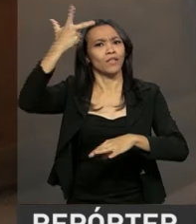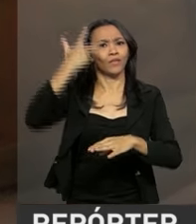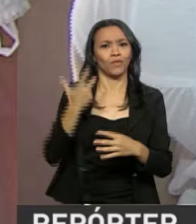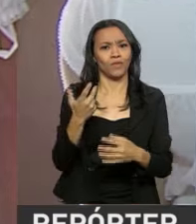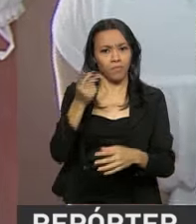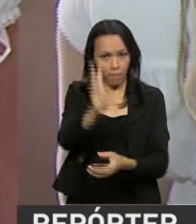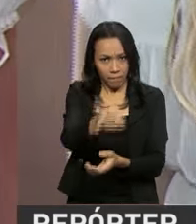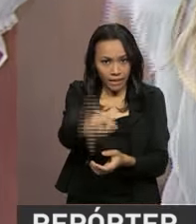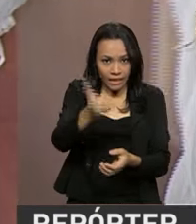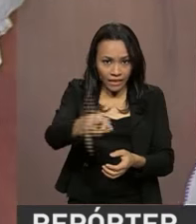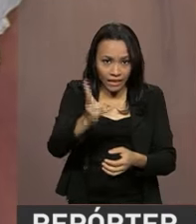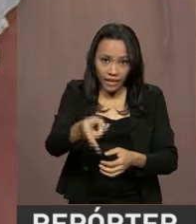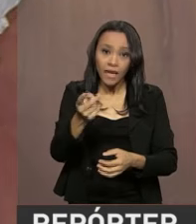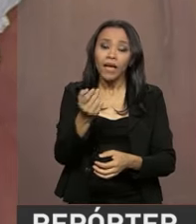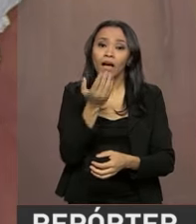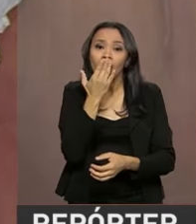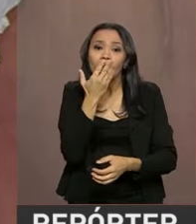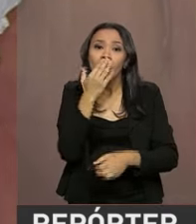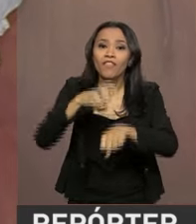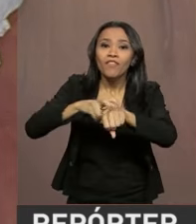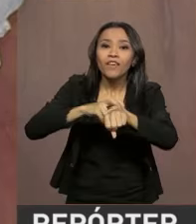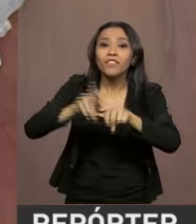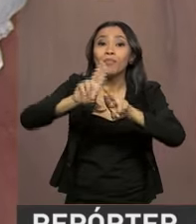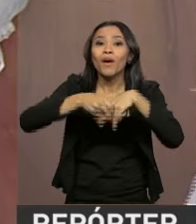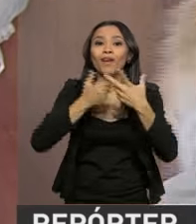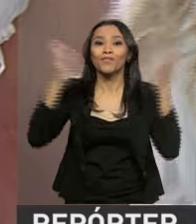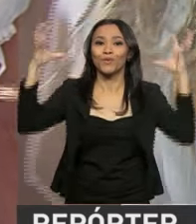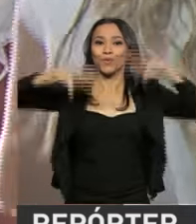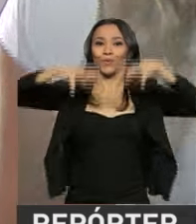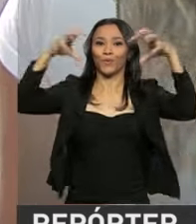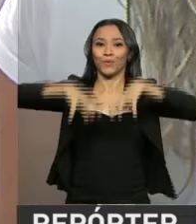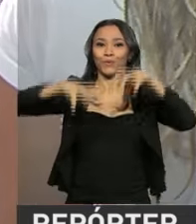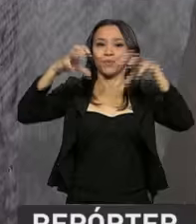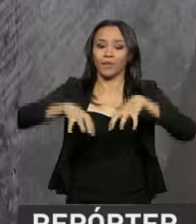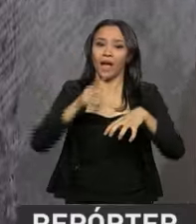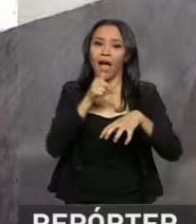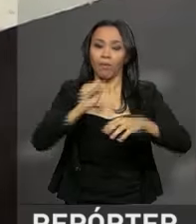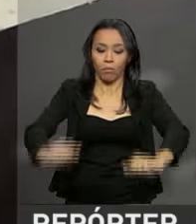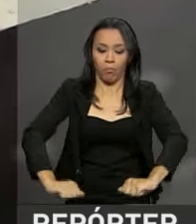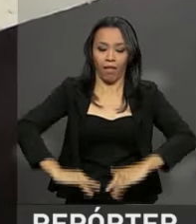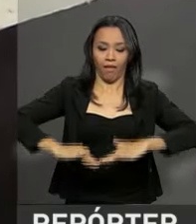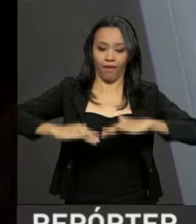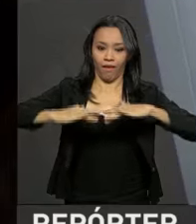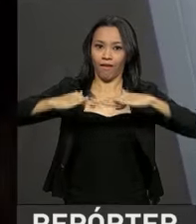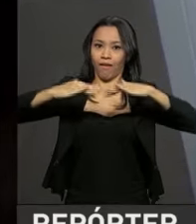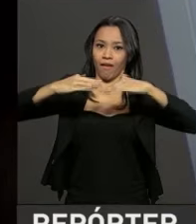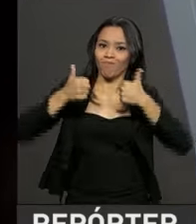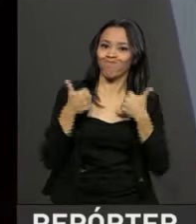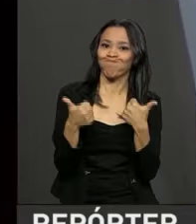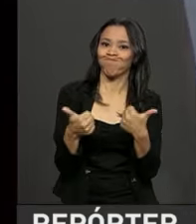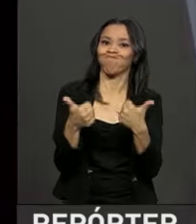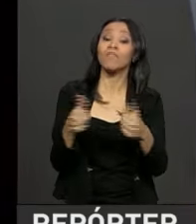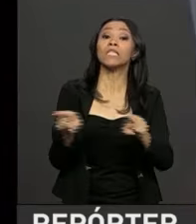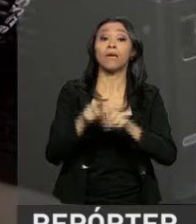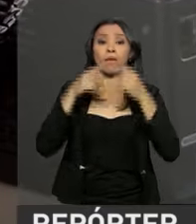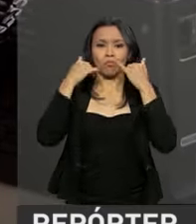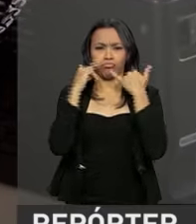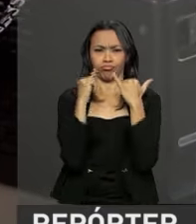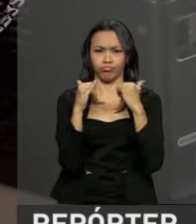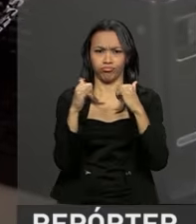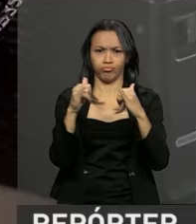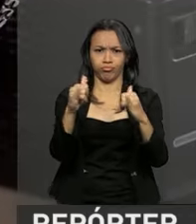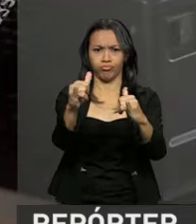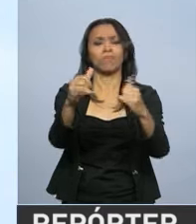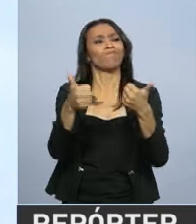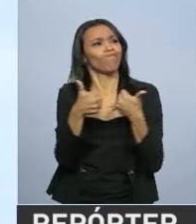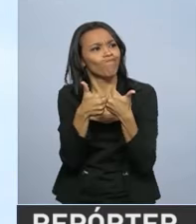manutenção da bandeira verde está a temporada de chuvas, que recompôs o nível dos reservatórios, também o aumento de energia disponível e a redução